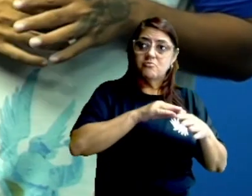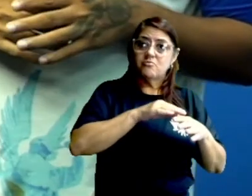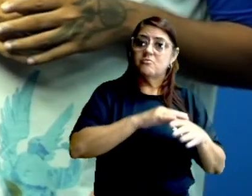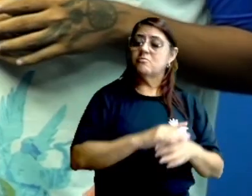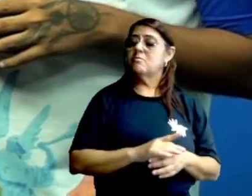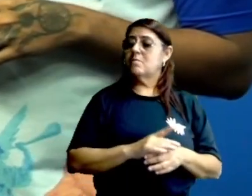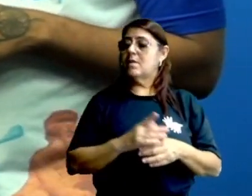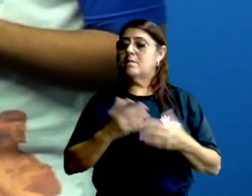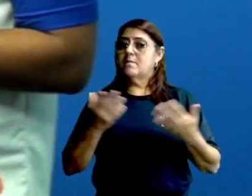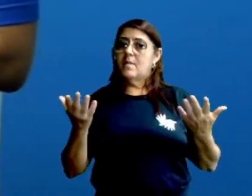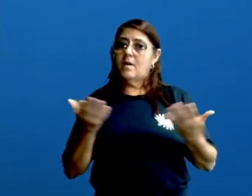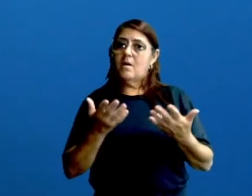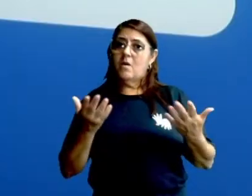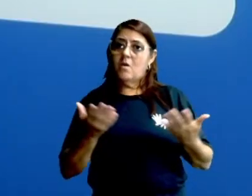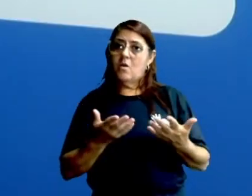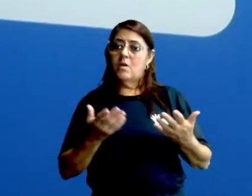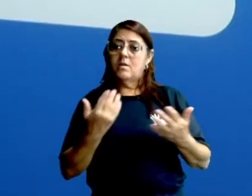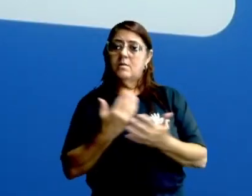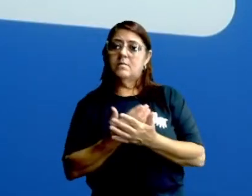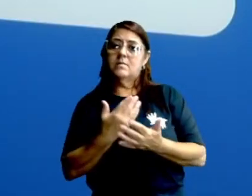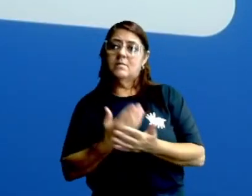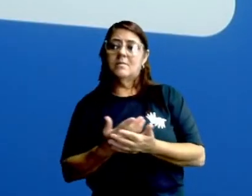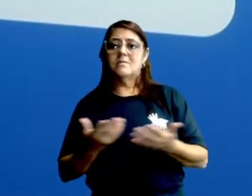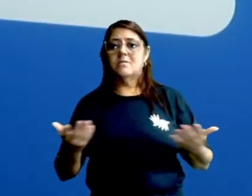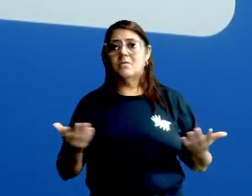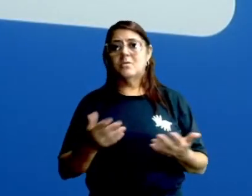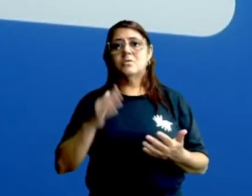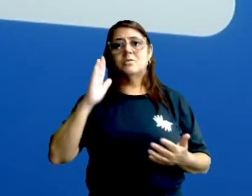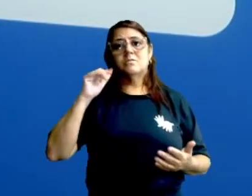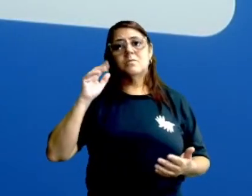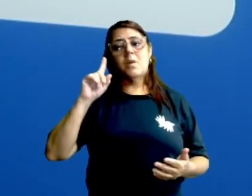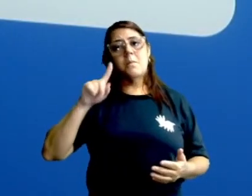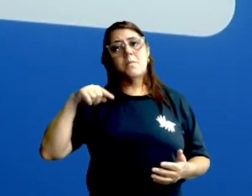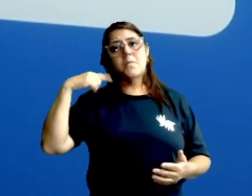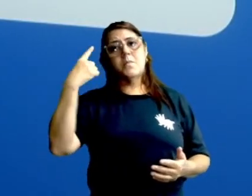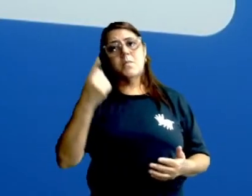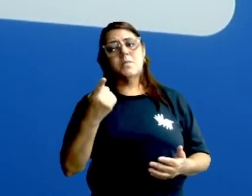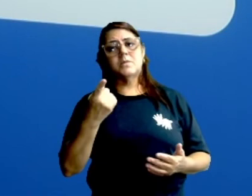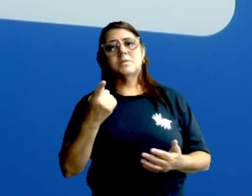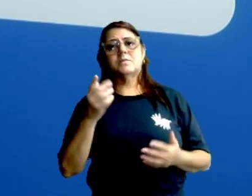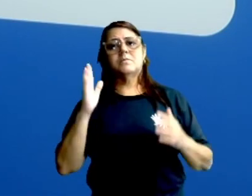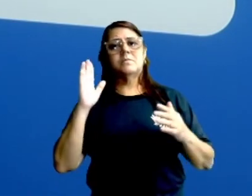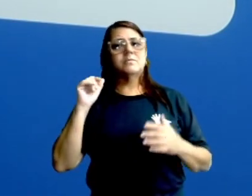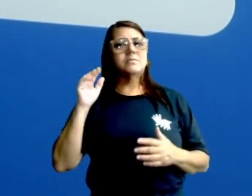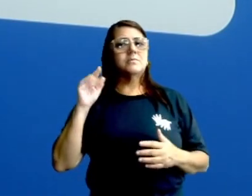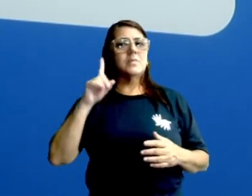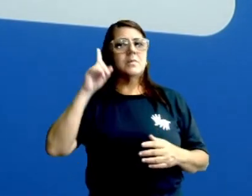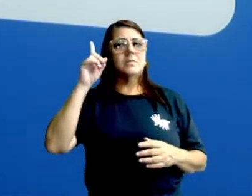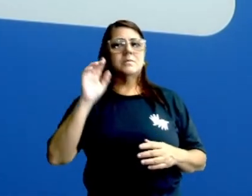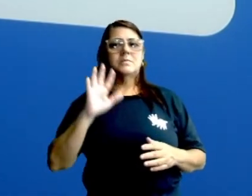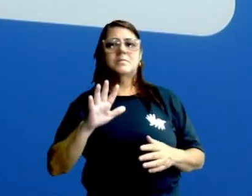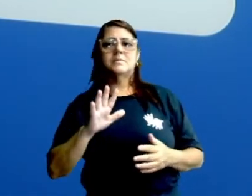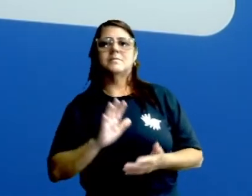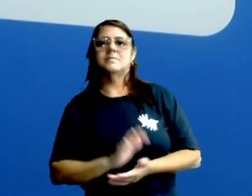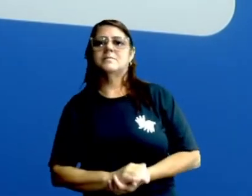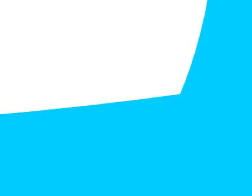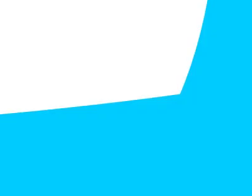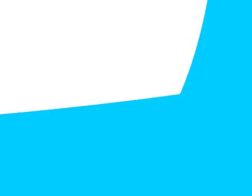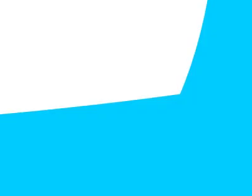bem? Então, gente, essa foi a nossa aula de hoje. Até a nossa próxima aula. Bye, bye. Fiquem com Deus.